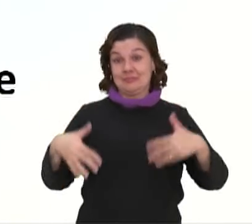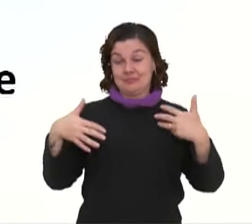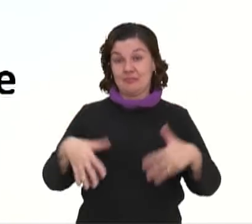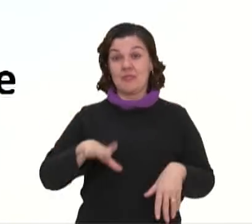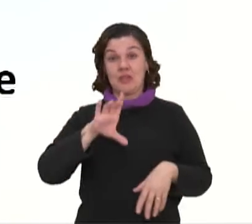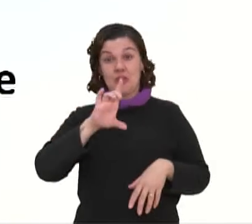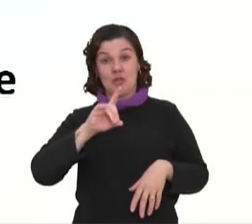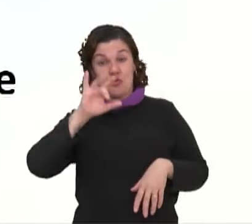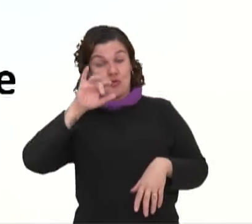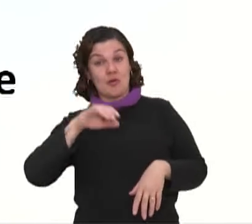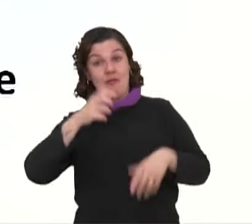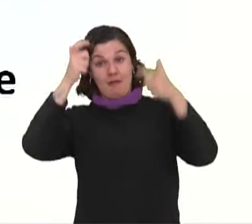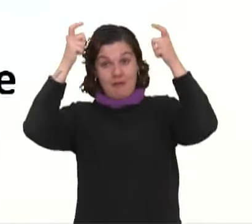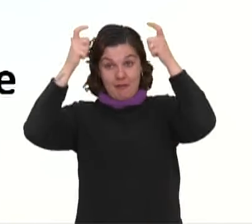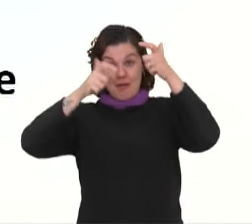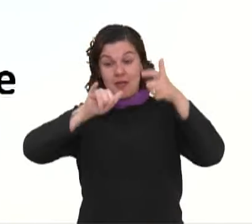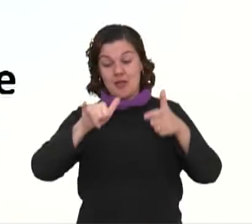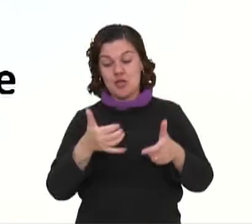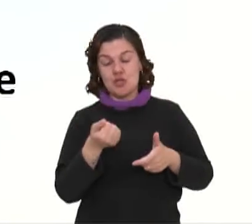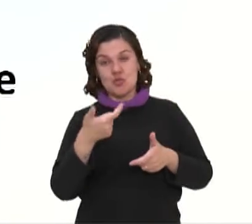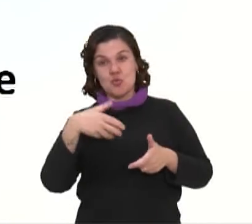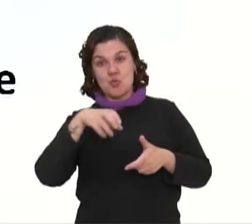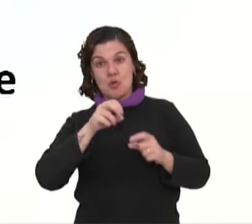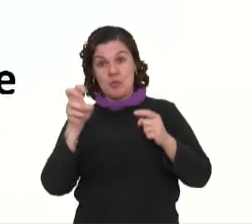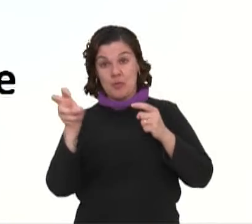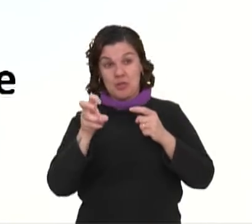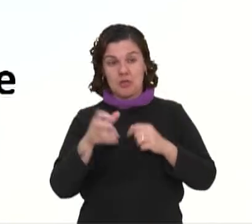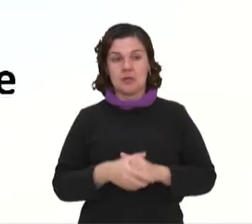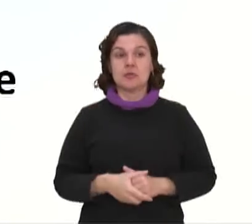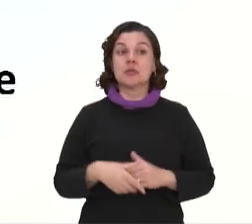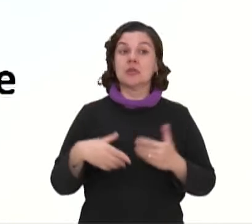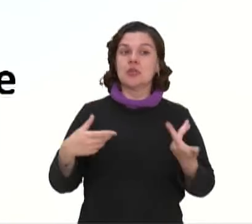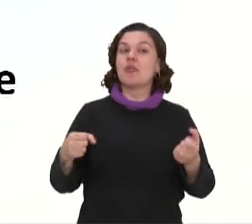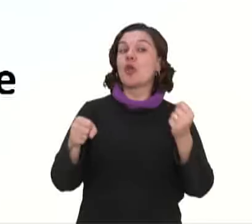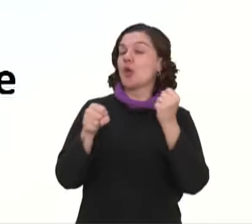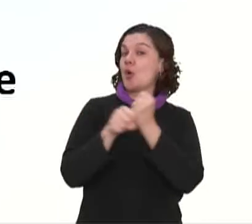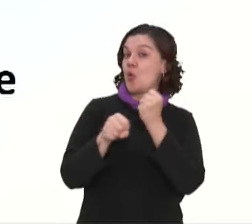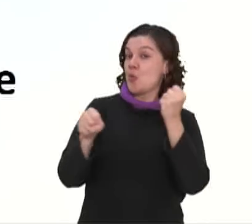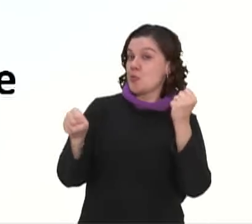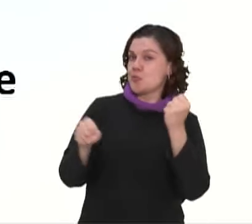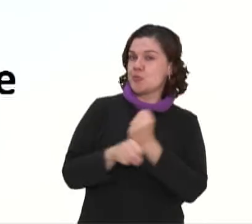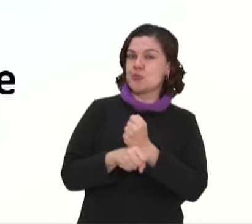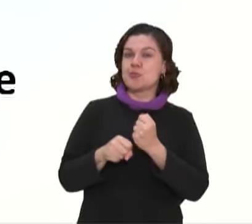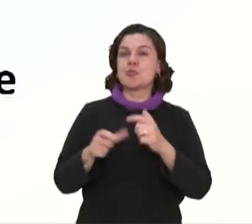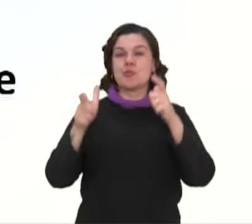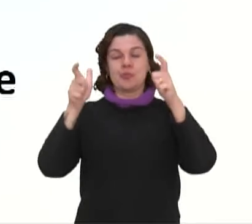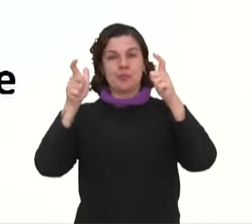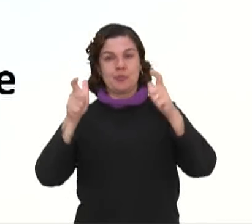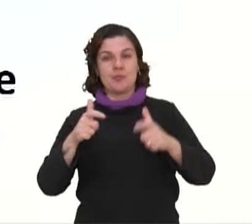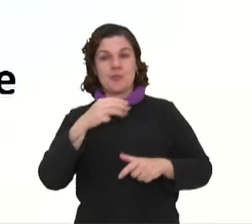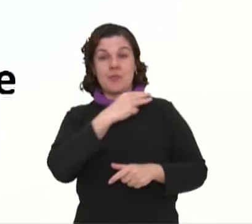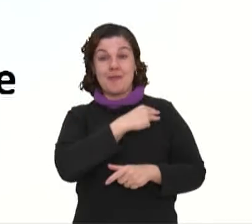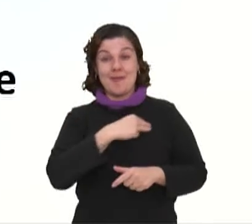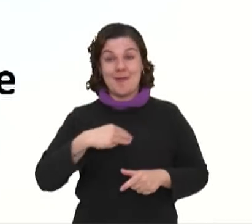de Portugal. Tem a construção do convento de Mafra, onde foram gastas toneladas de ouro.